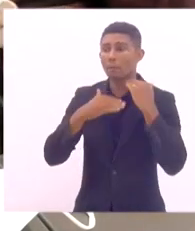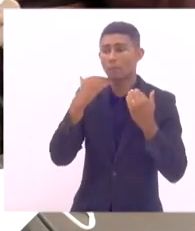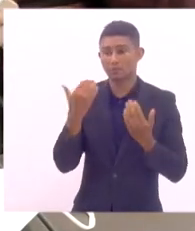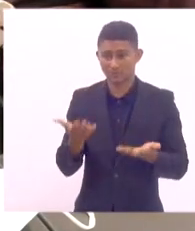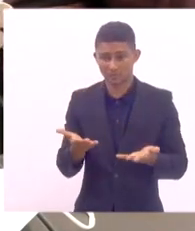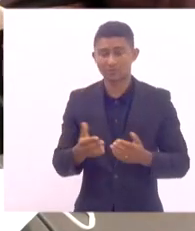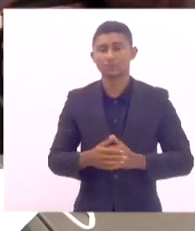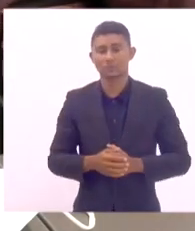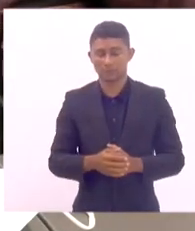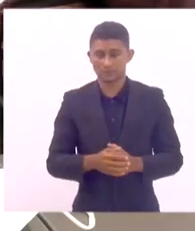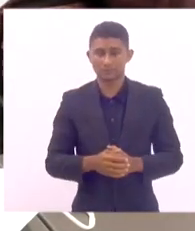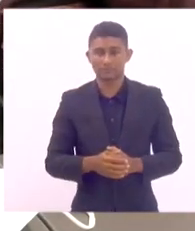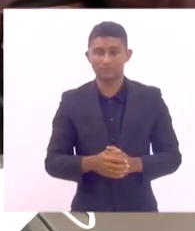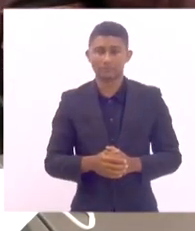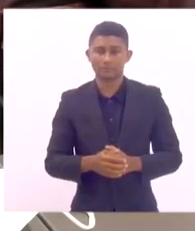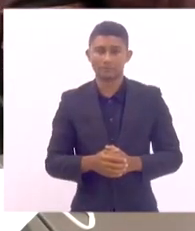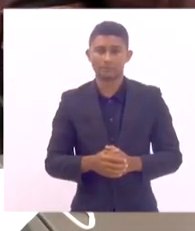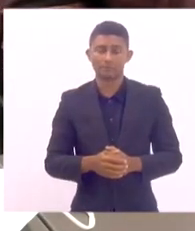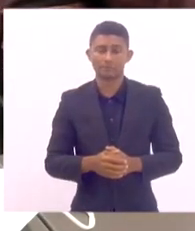respaldado